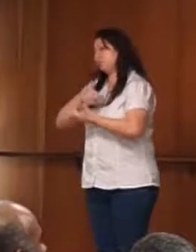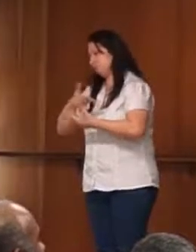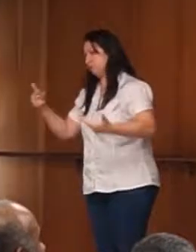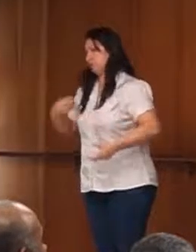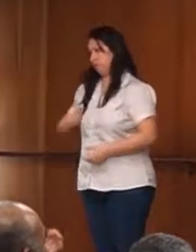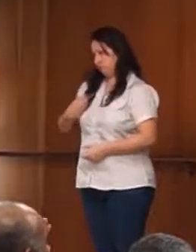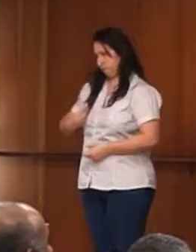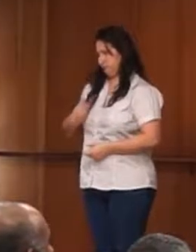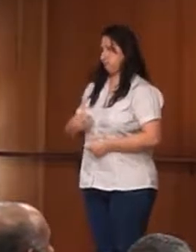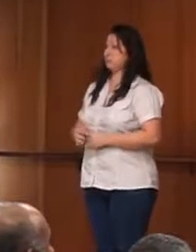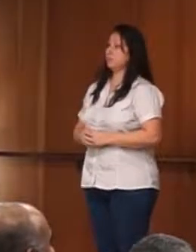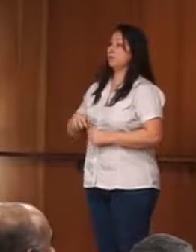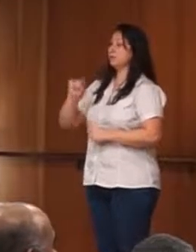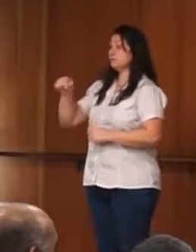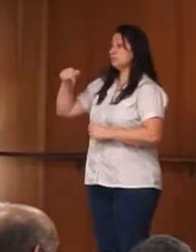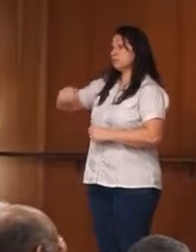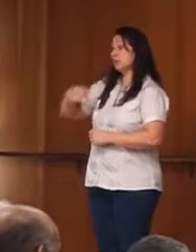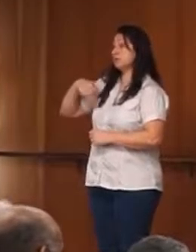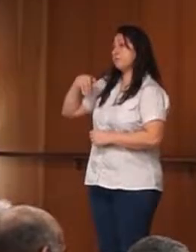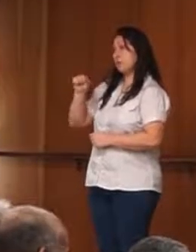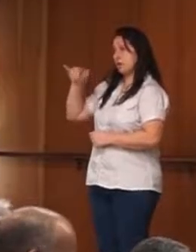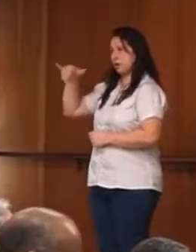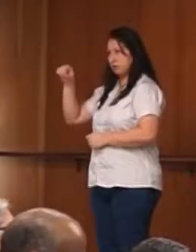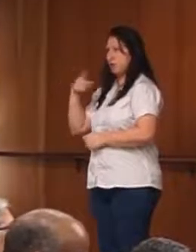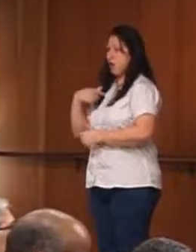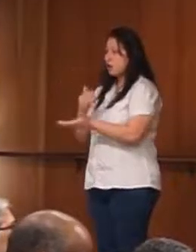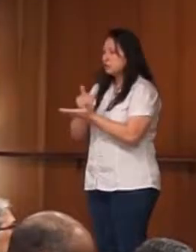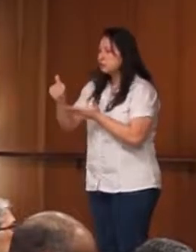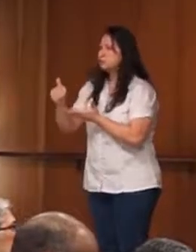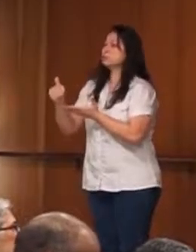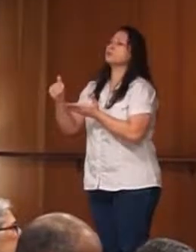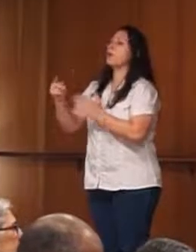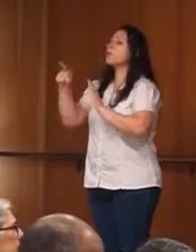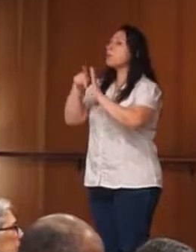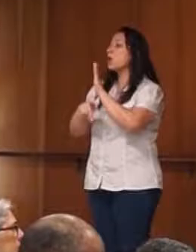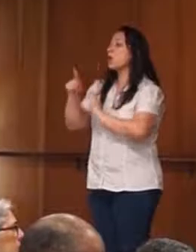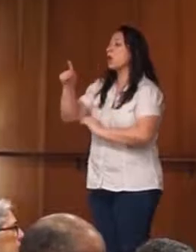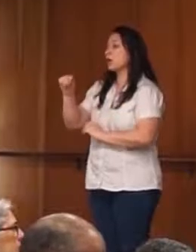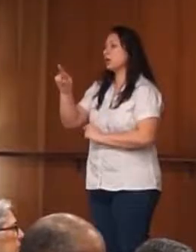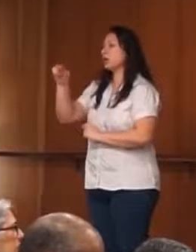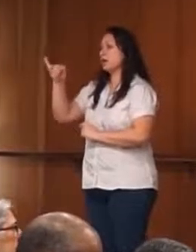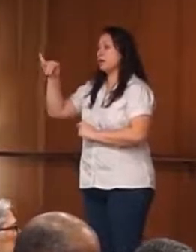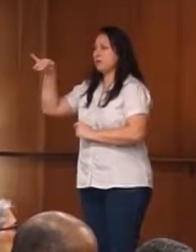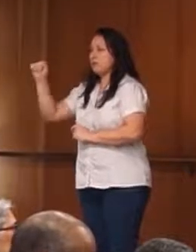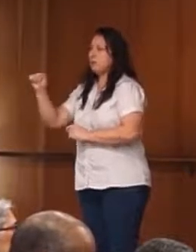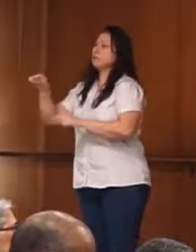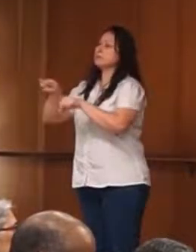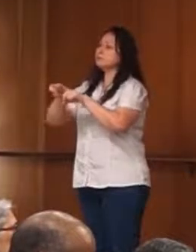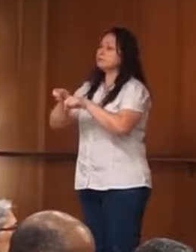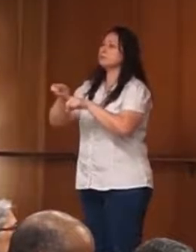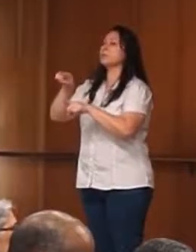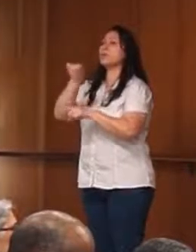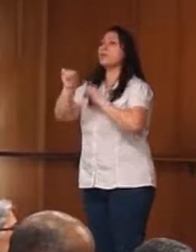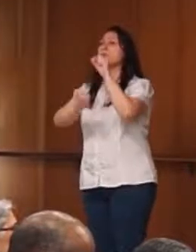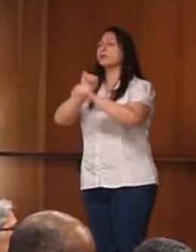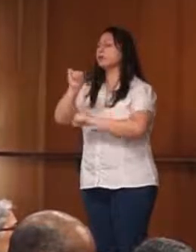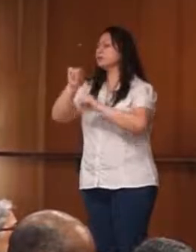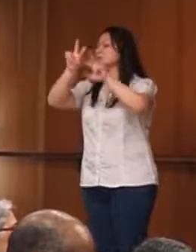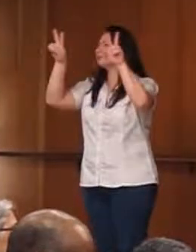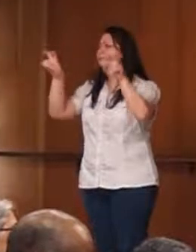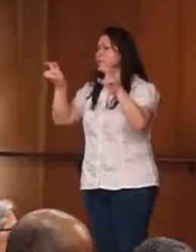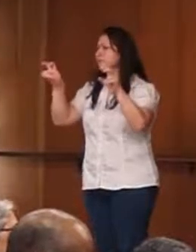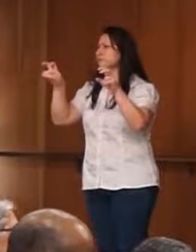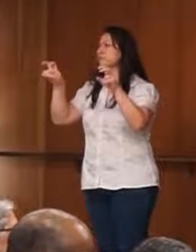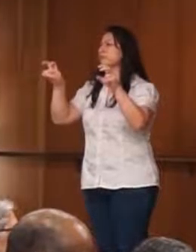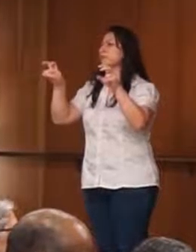deste ano, o Ministério da Educação publicou a Portaria Normativa número 13, de 11 de maio de 2016, que dispõe